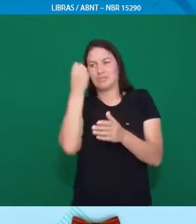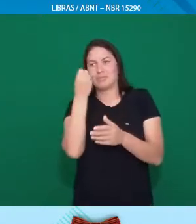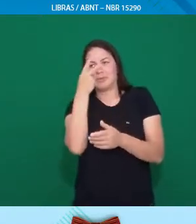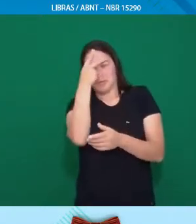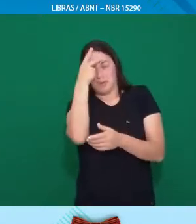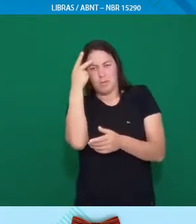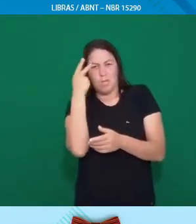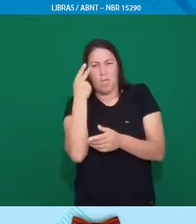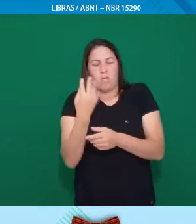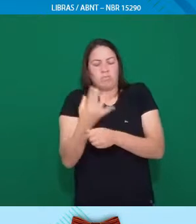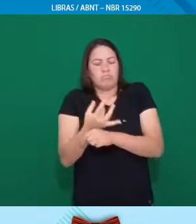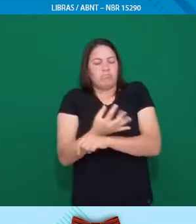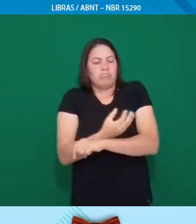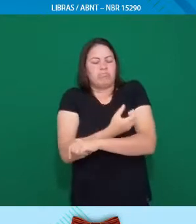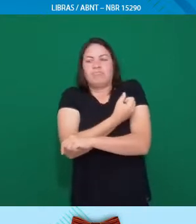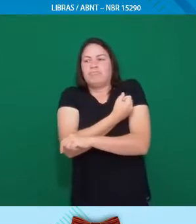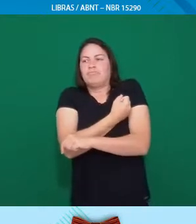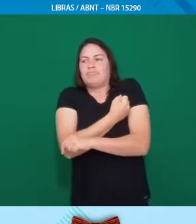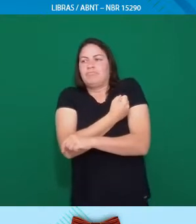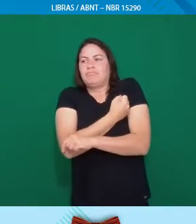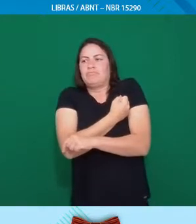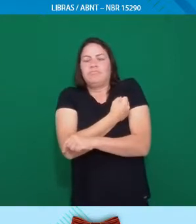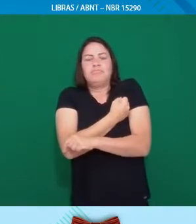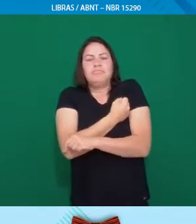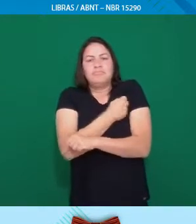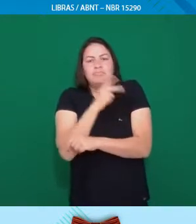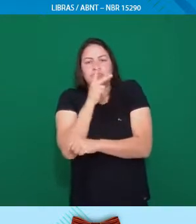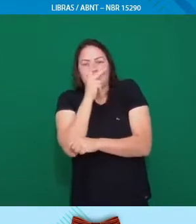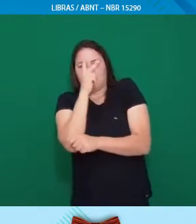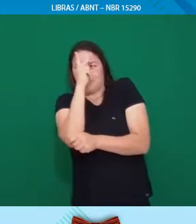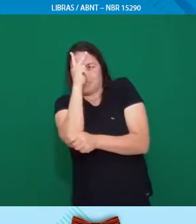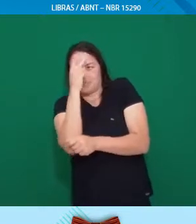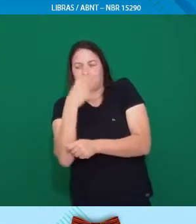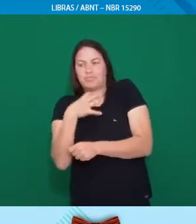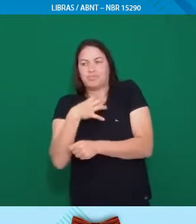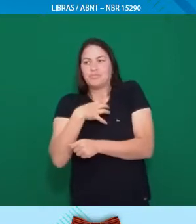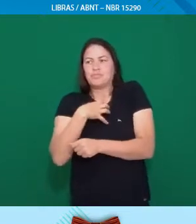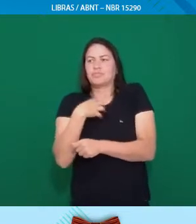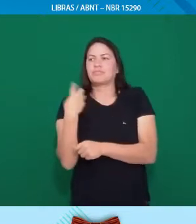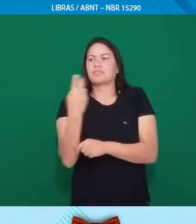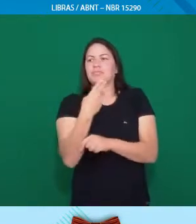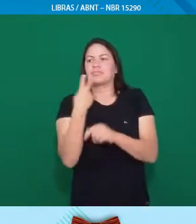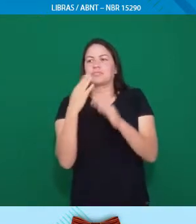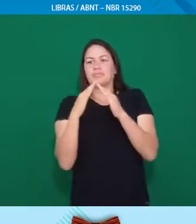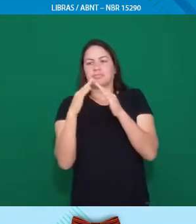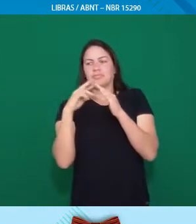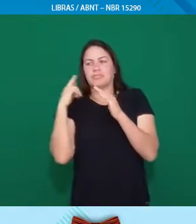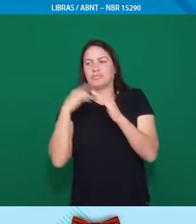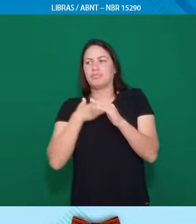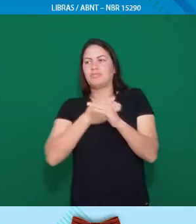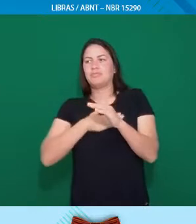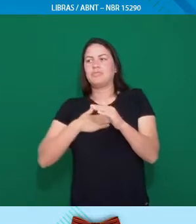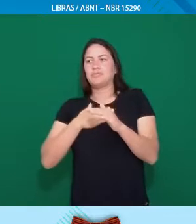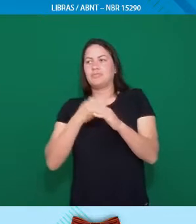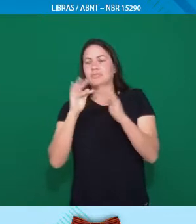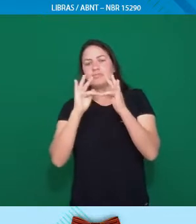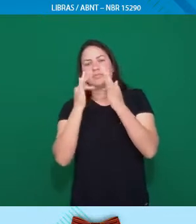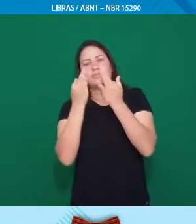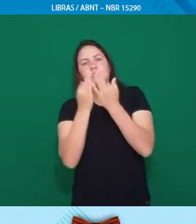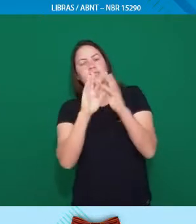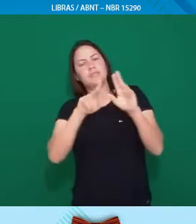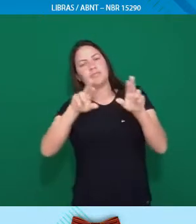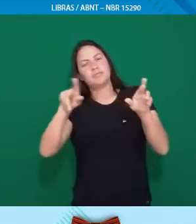tanta gente de bem aqui é uma energia boa energia positiva e aí quer que a câmara de vereadores gosta é essa energia